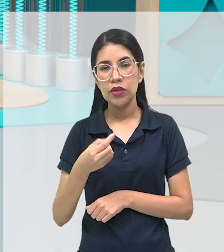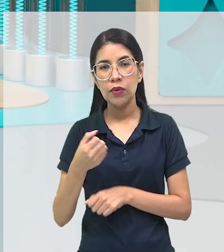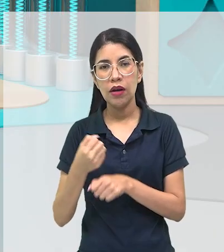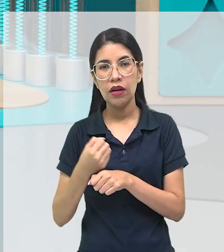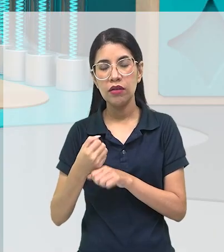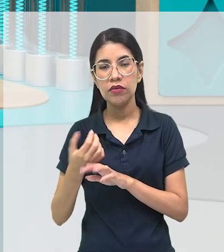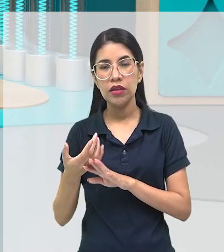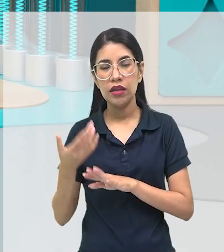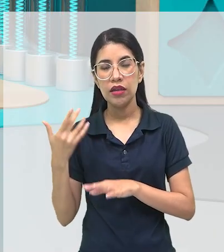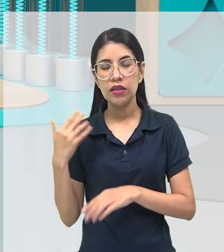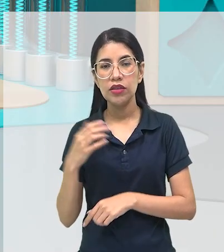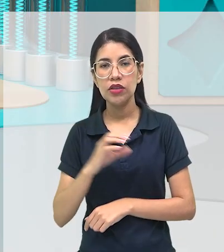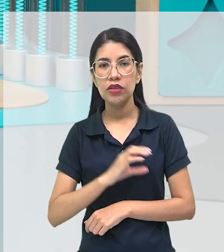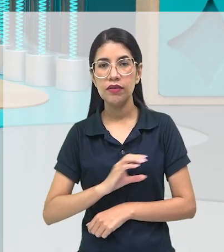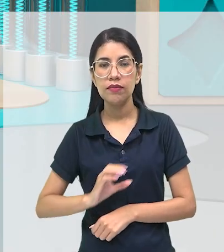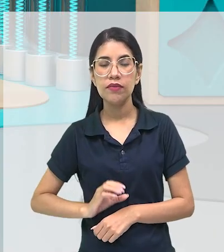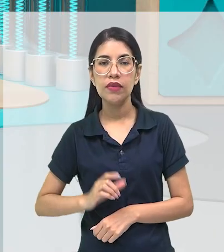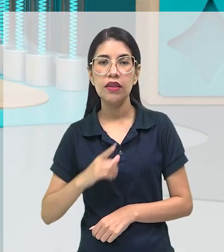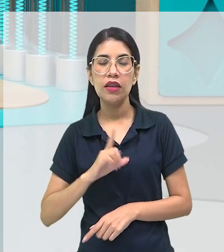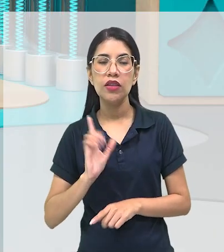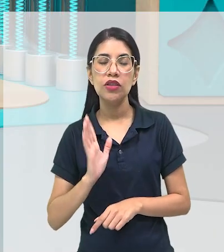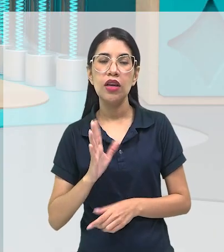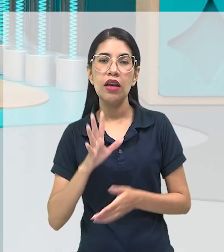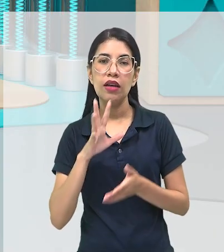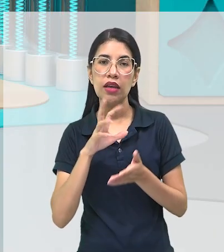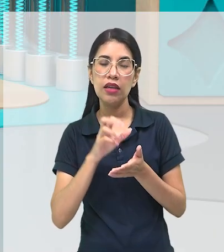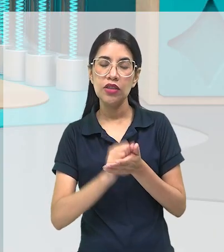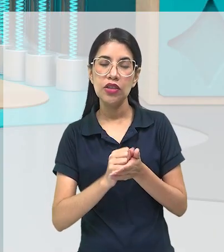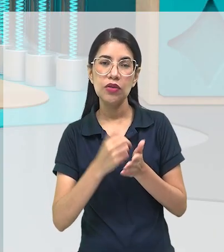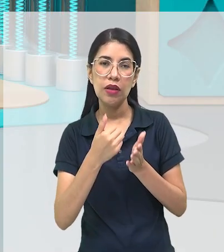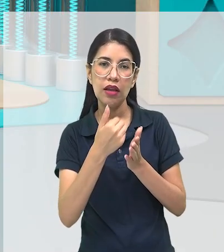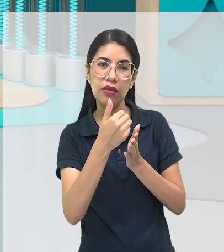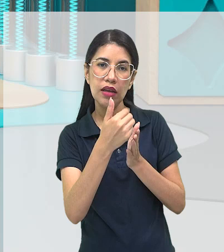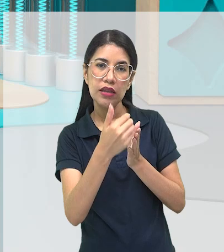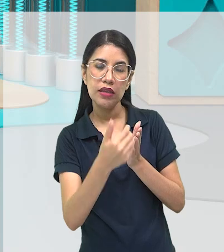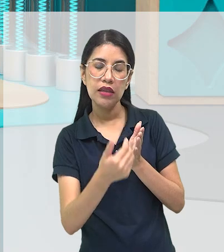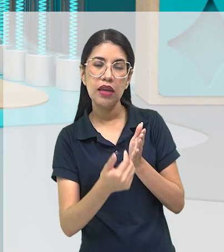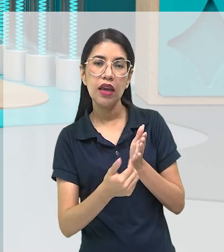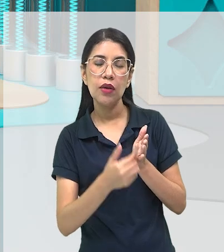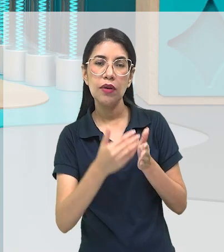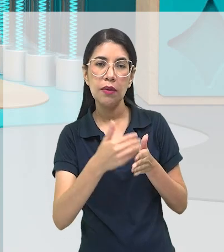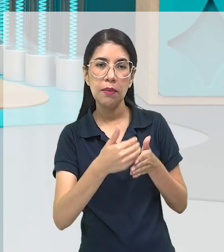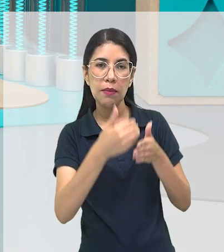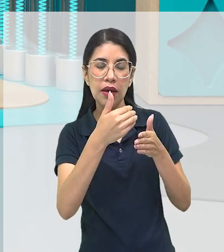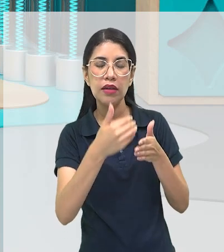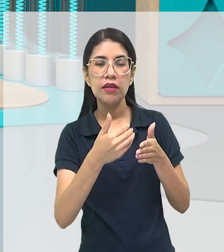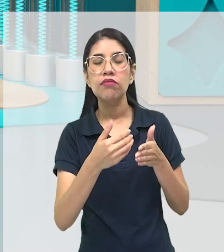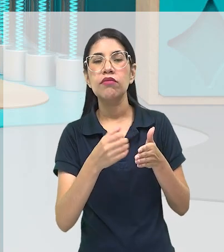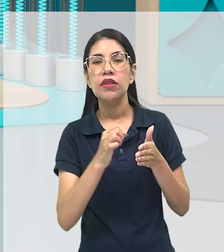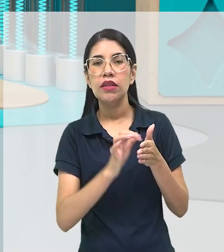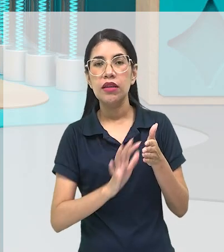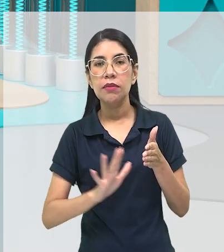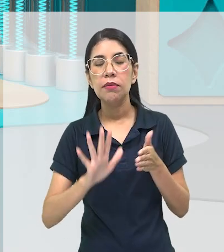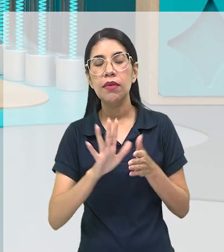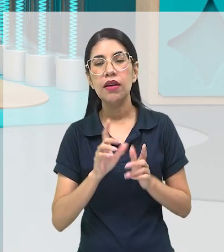Então, antes de Cristo, já tem lá grafado nas paredes algumas imagens